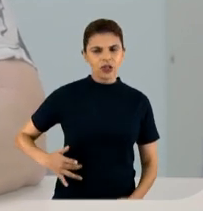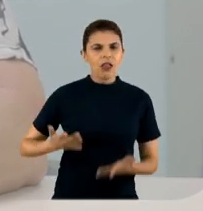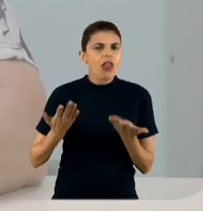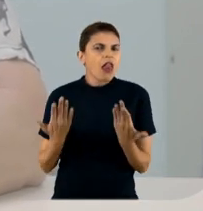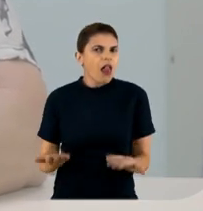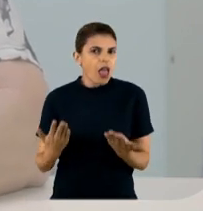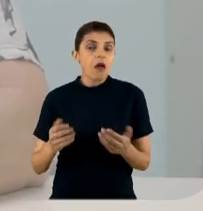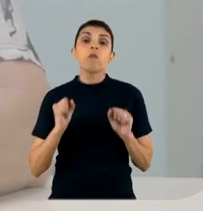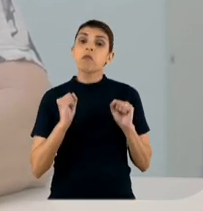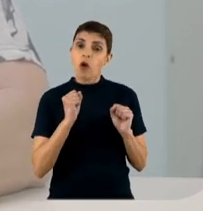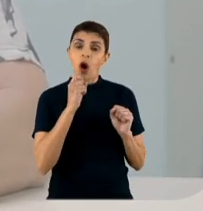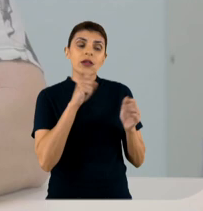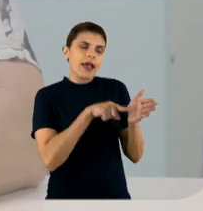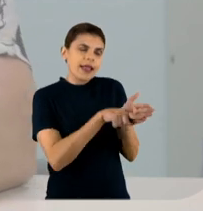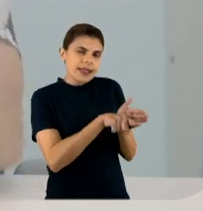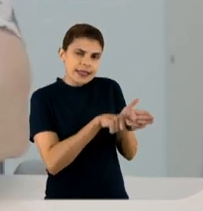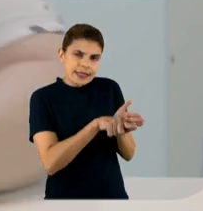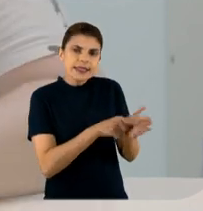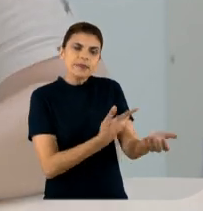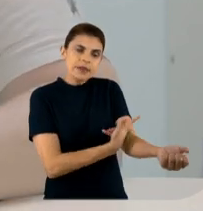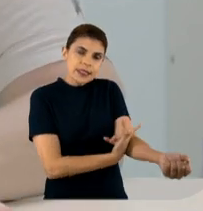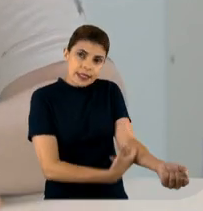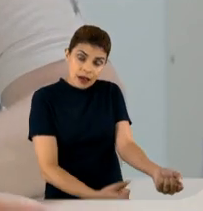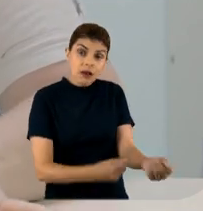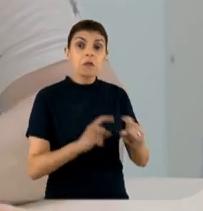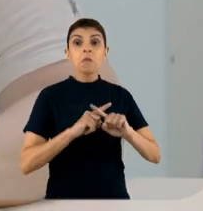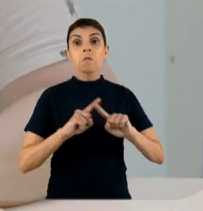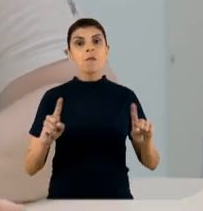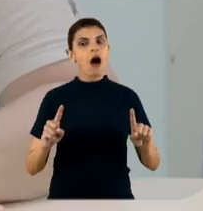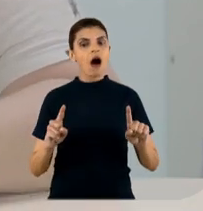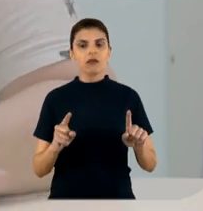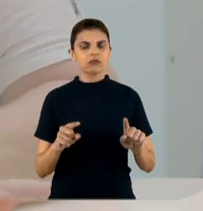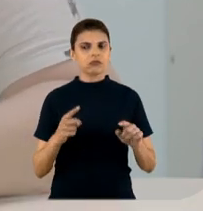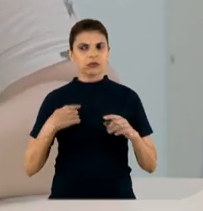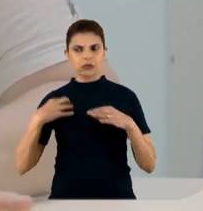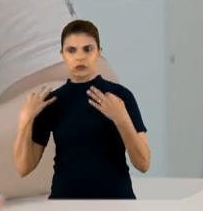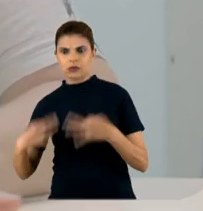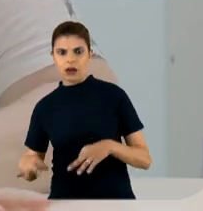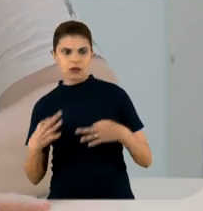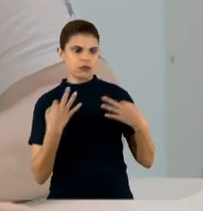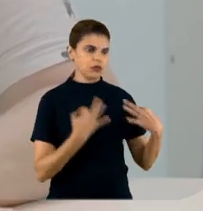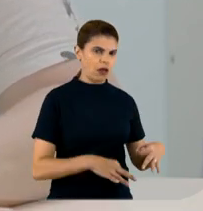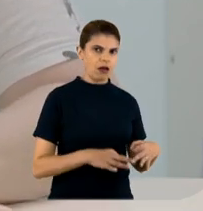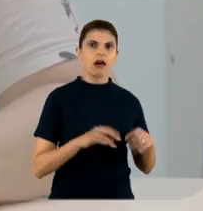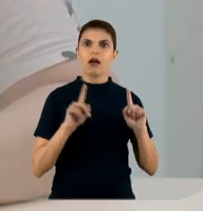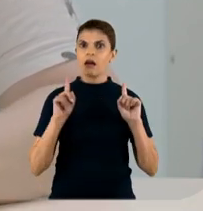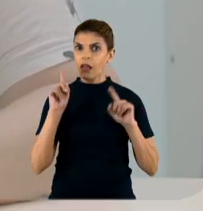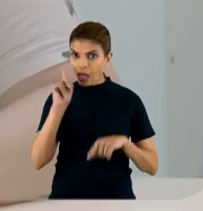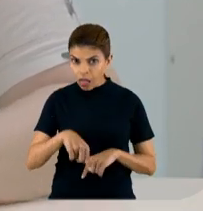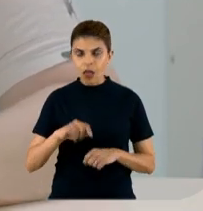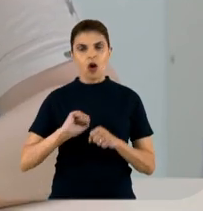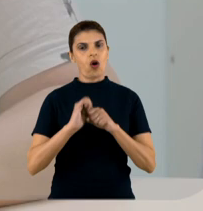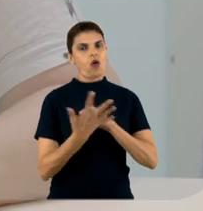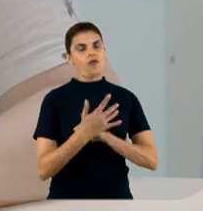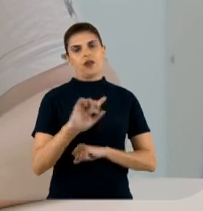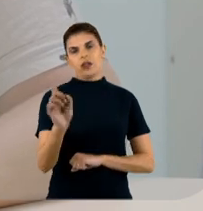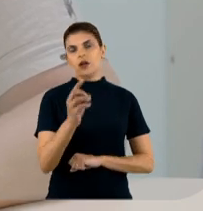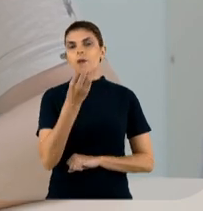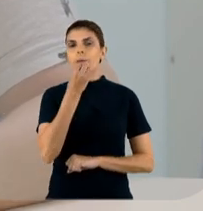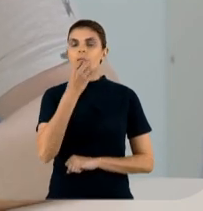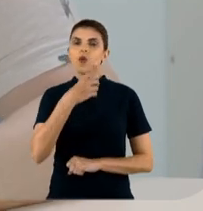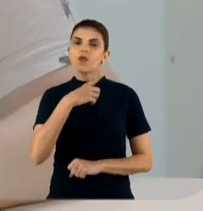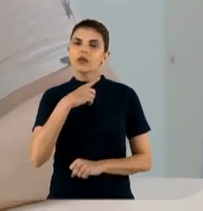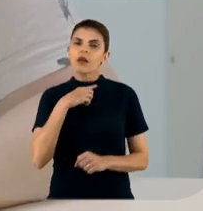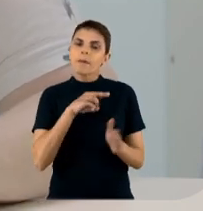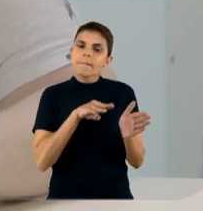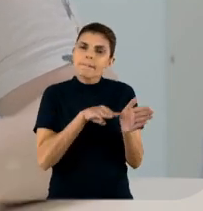pode aparecer nos exames clínicos desse doente também mas nada disso vai te dar uma certeza que a Aquilo é covid né então o ideal é você ter um